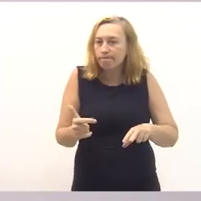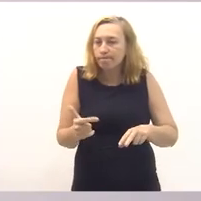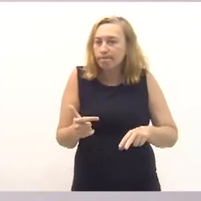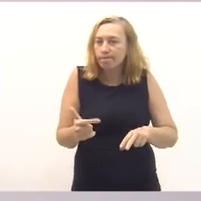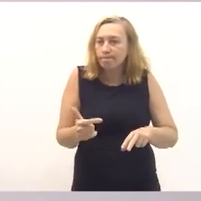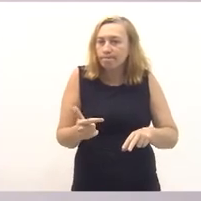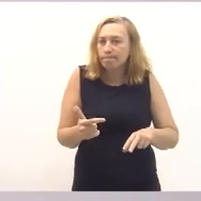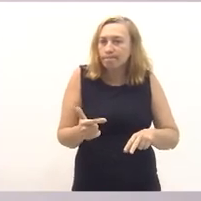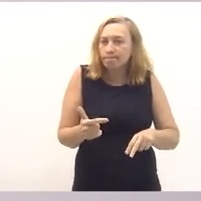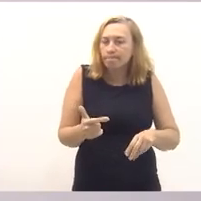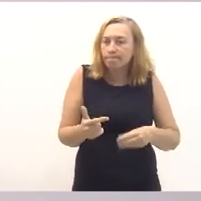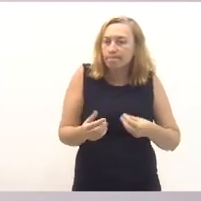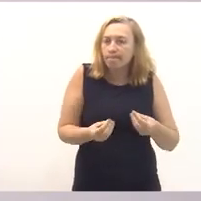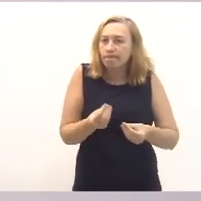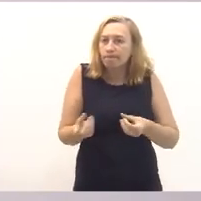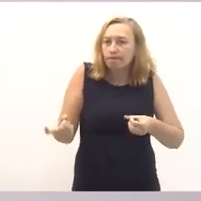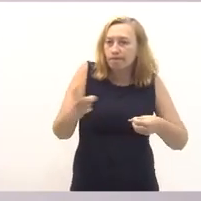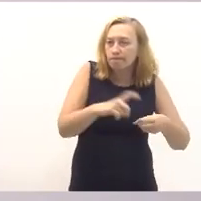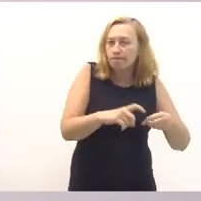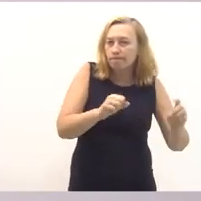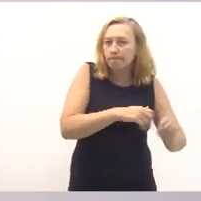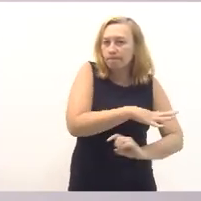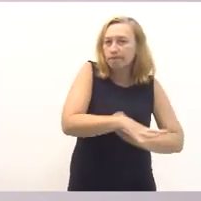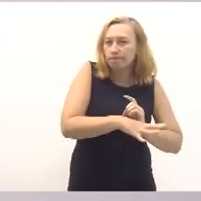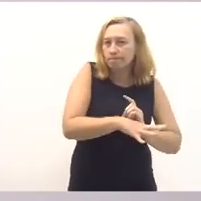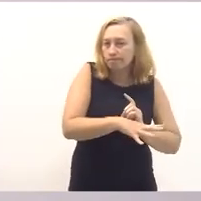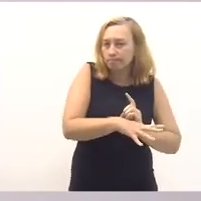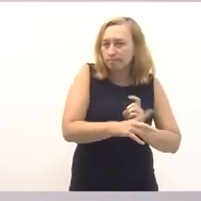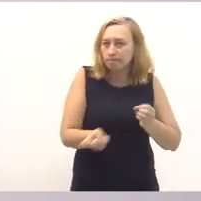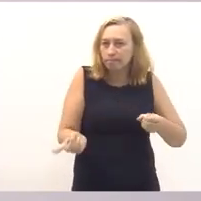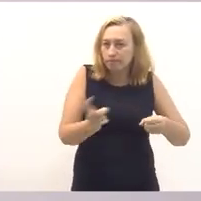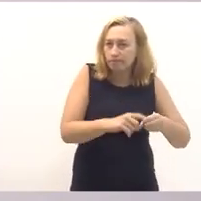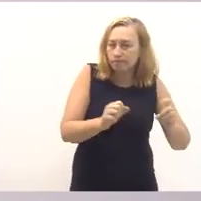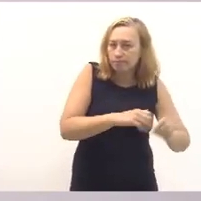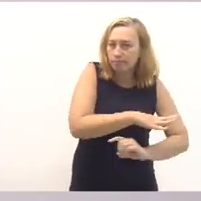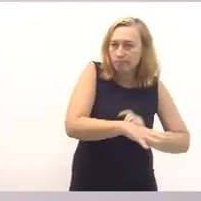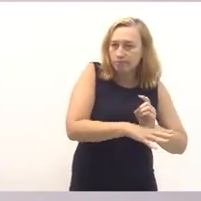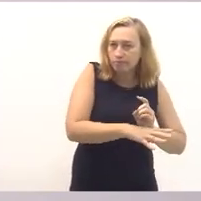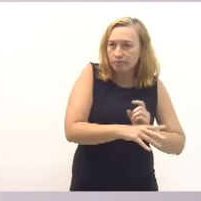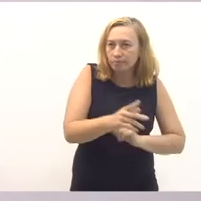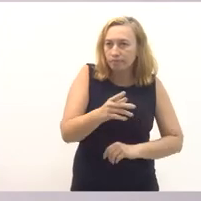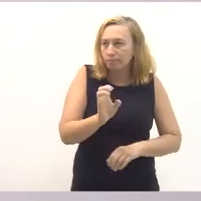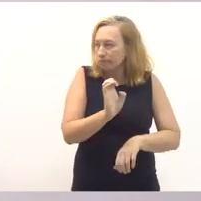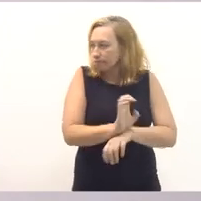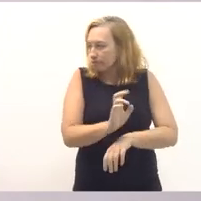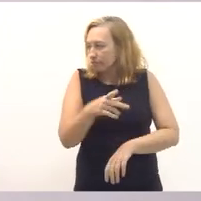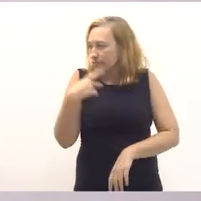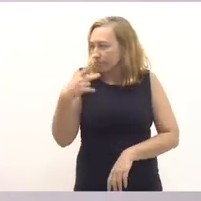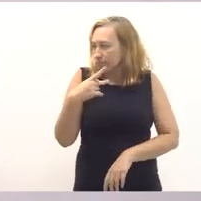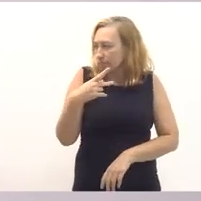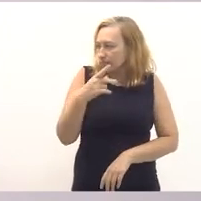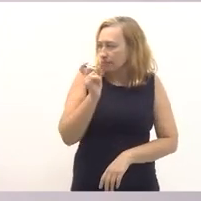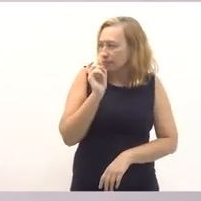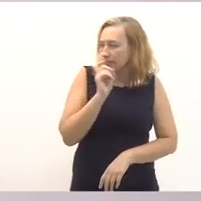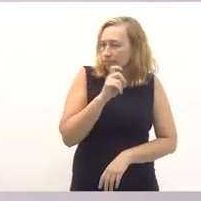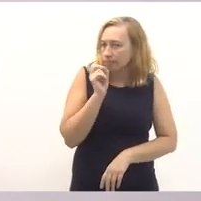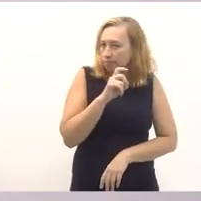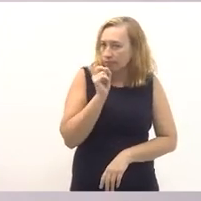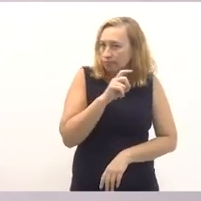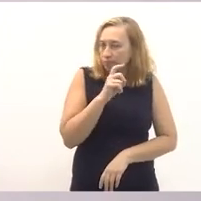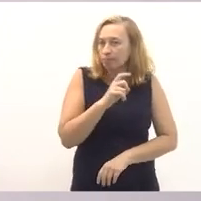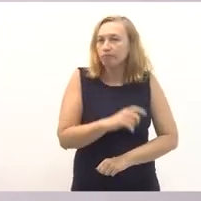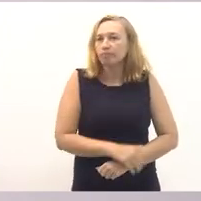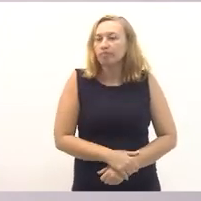forma de se ressocializar porque essa ressocialização no qual estado prega é mentirosa ela não existe é um ciclo